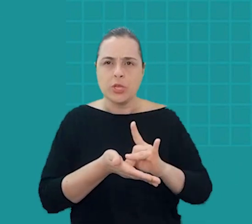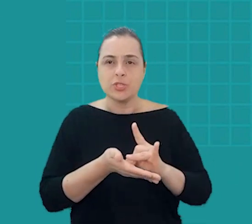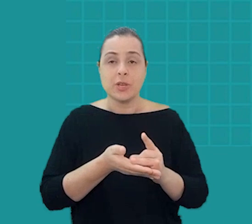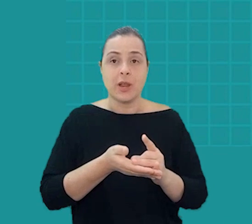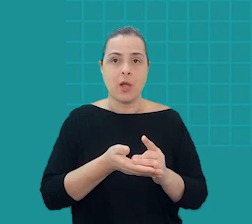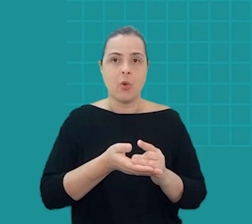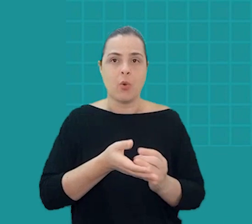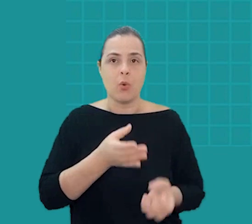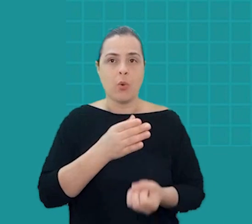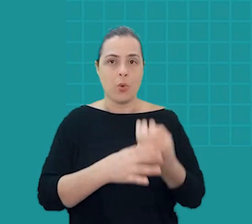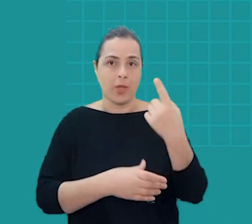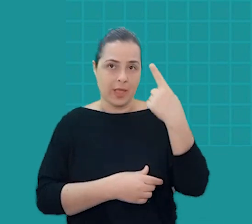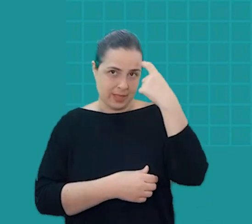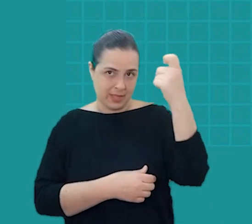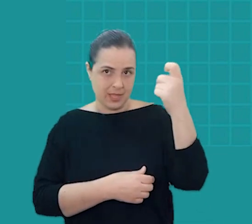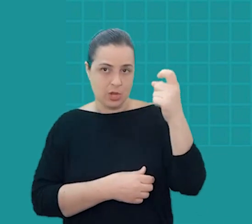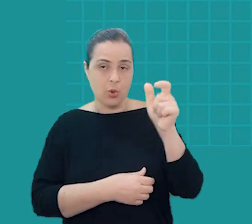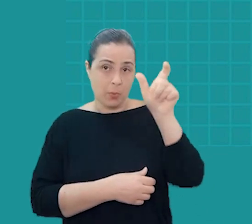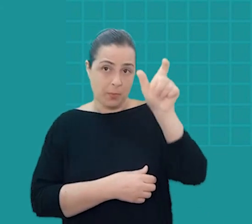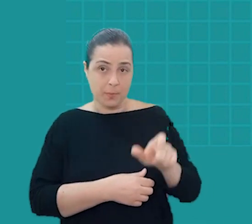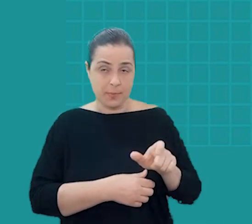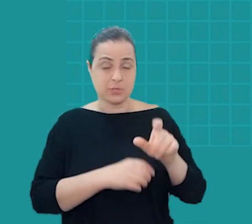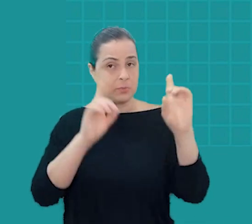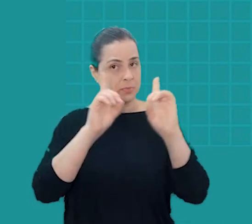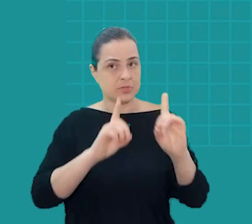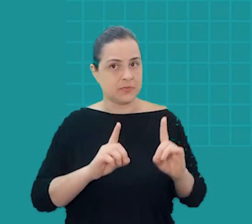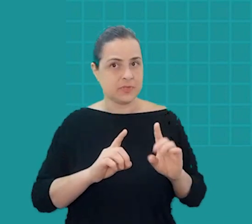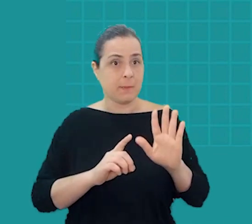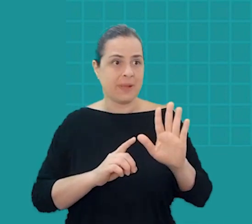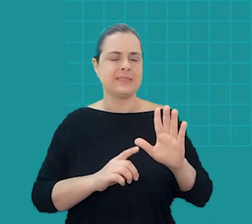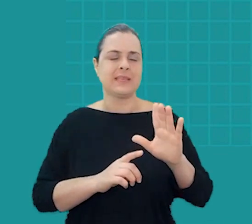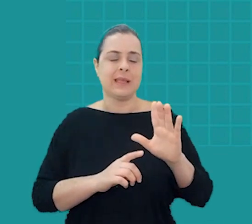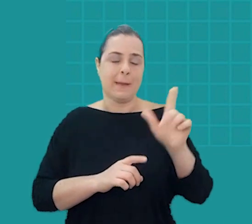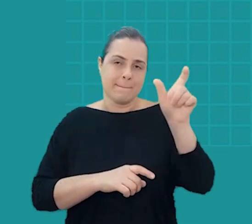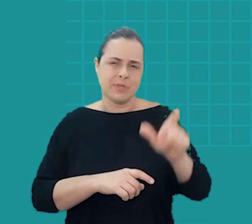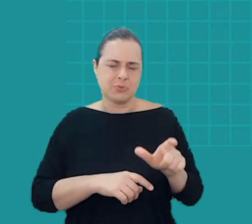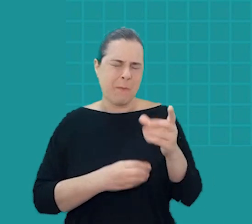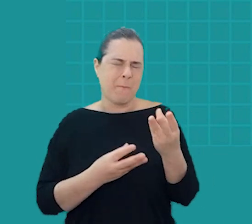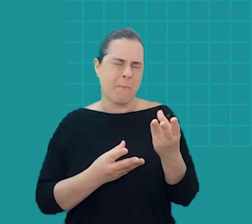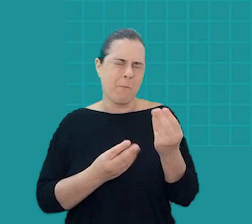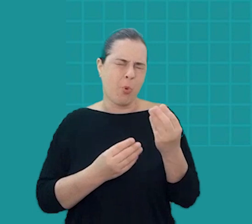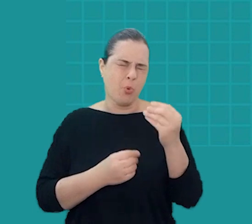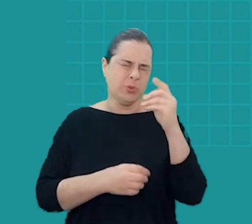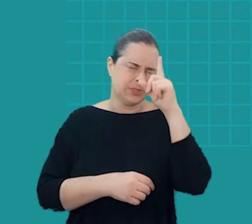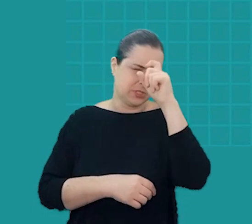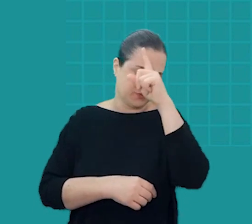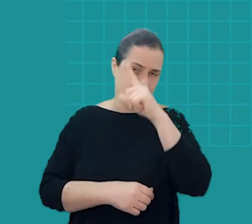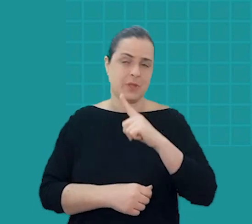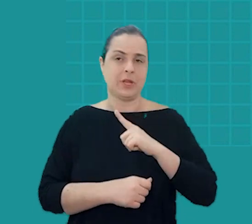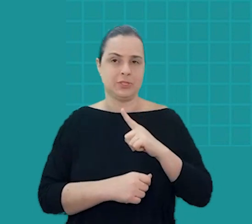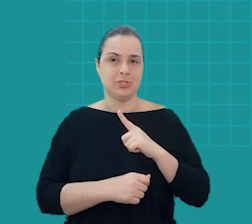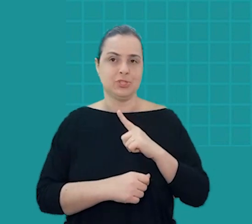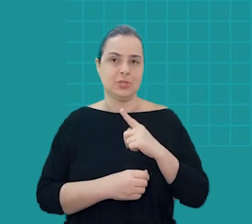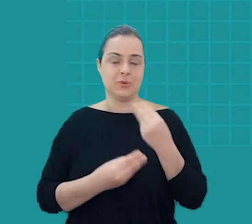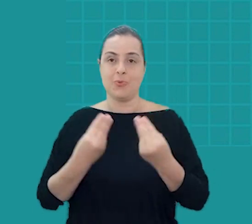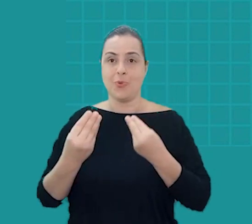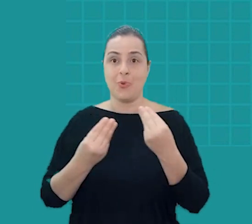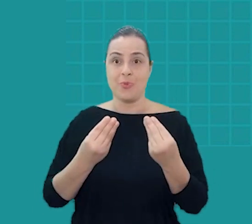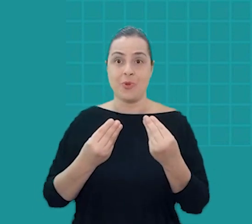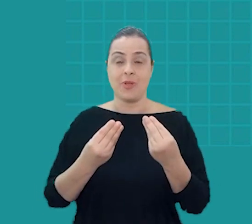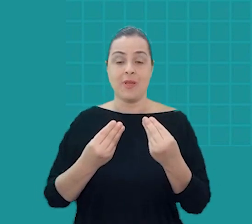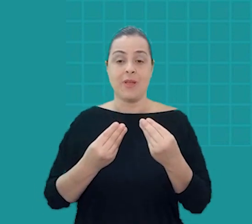faço um desafio, talvez alguns de vocês vão no shopping, o rolo de papel higiênico foi uma invenção acessível, por isso eu faço